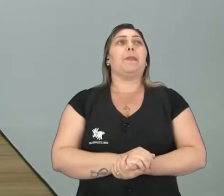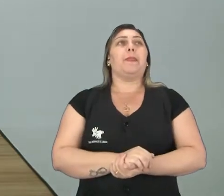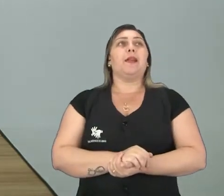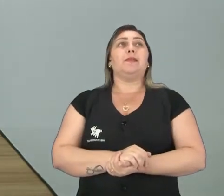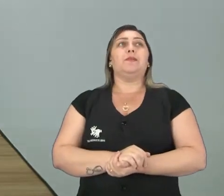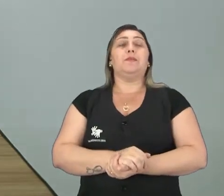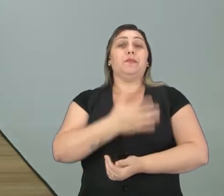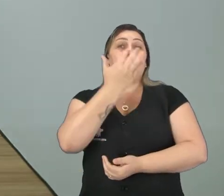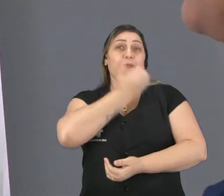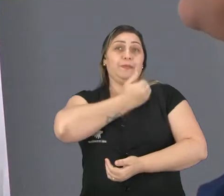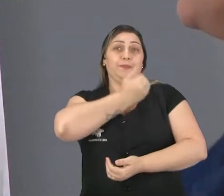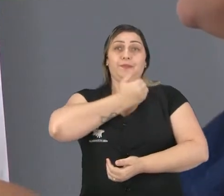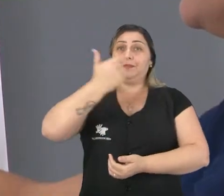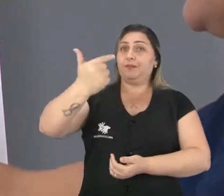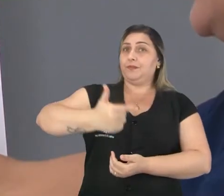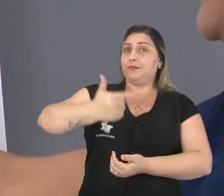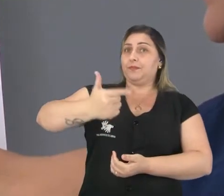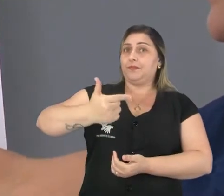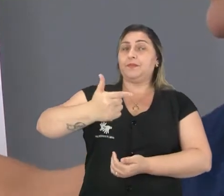para número 2.